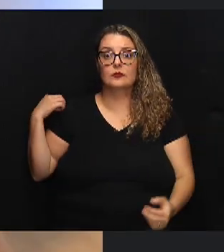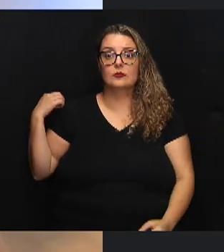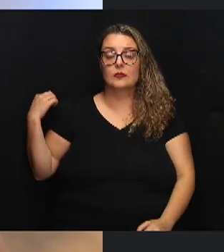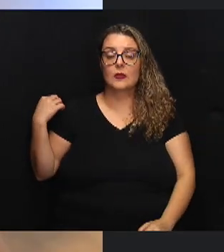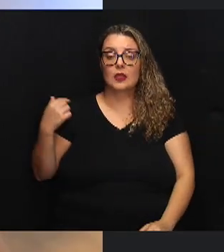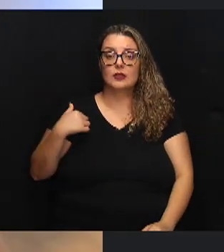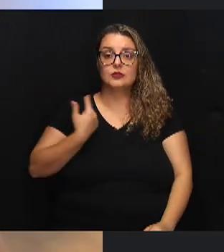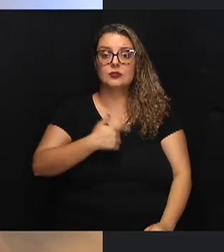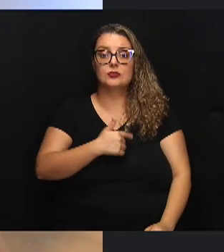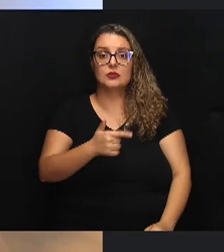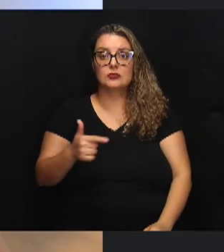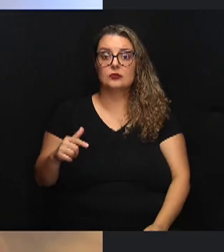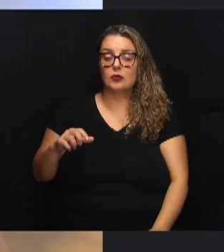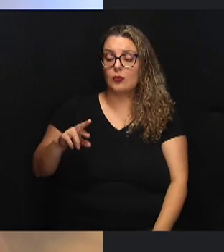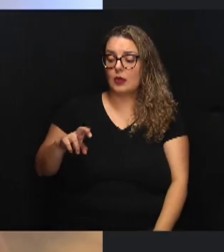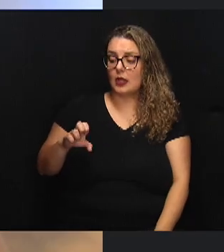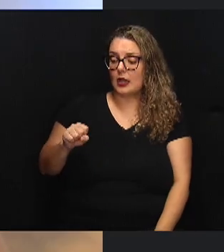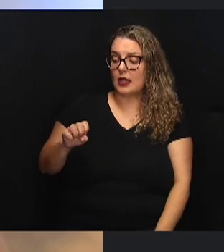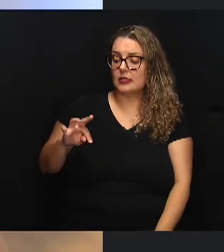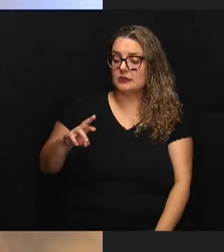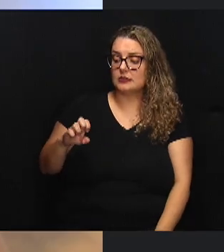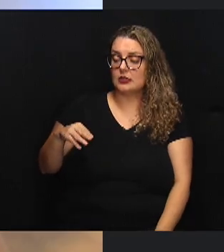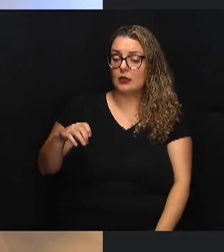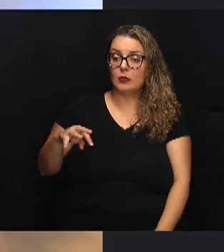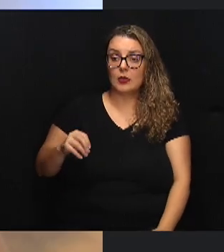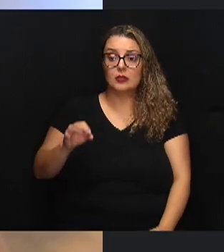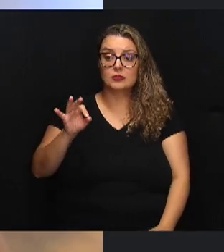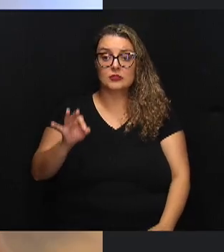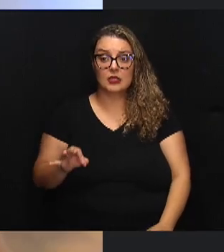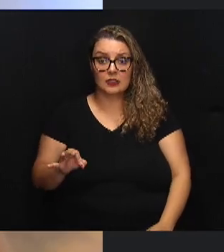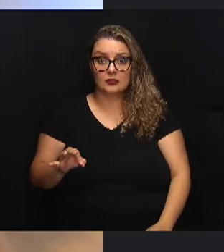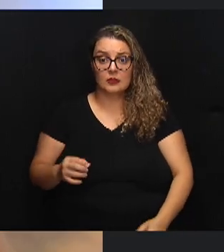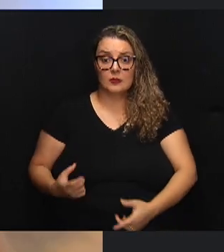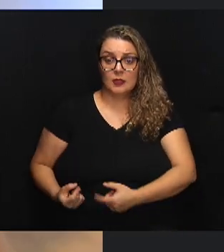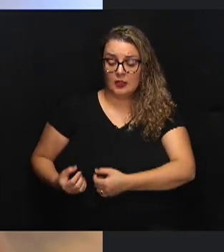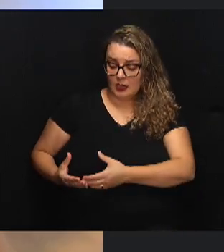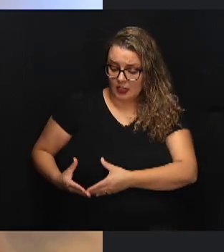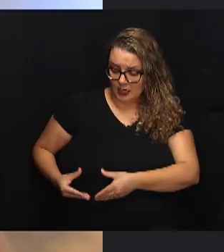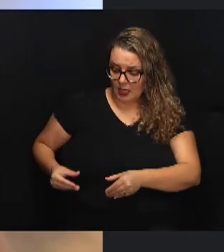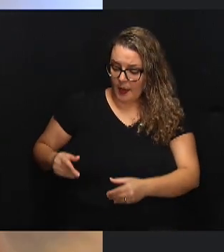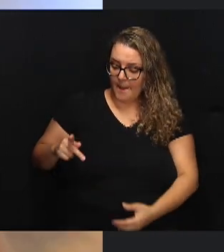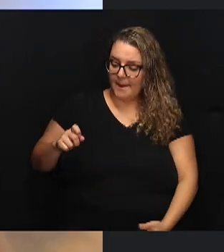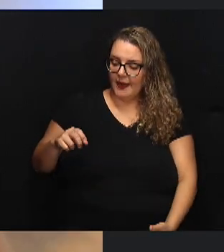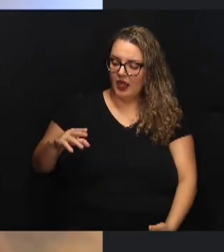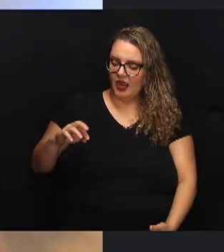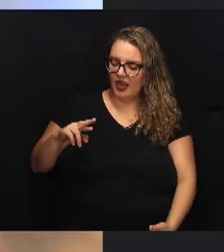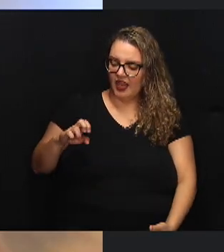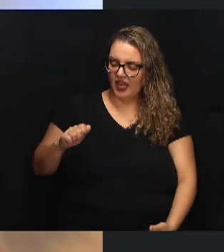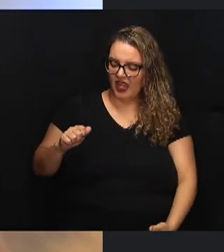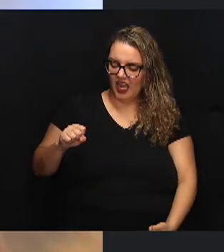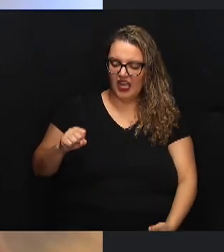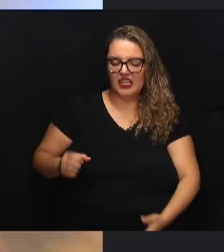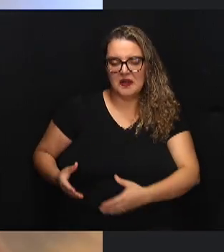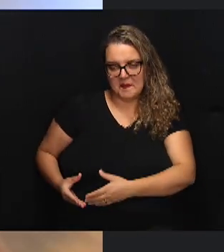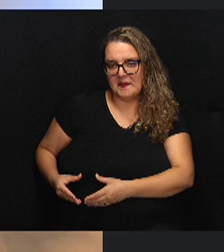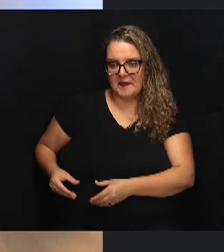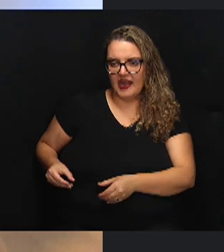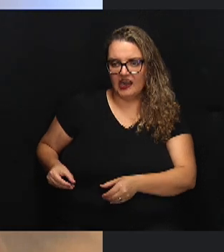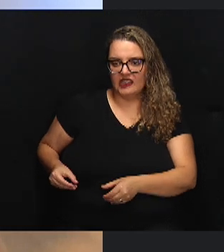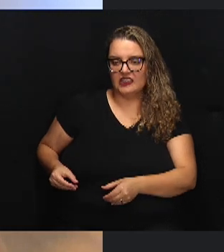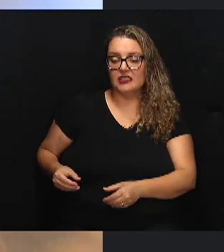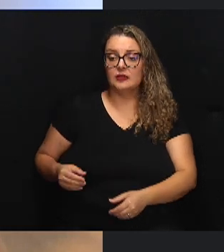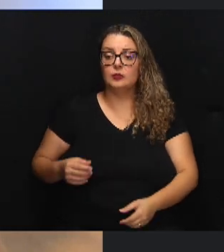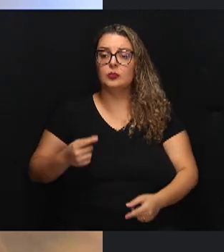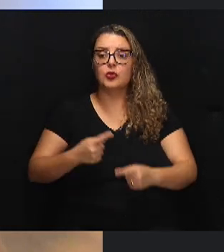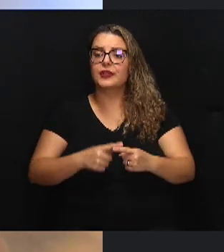um rastreamento adequado para o câncer de pâncreas. E por que que nós não temos, né? Apesar da medicina ter